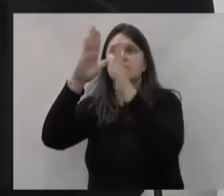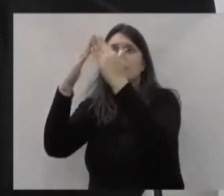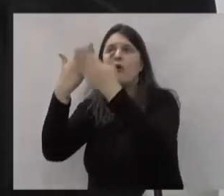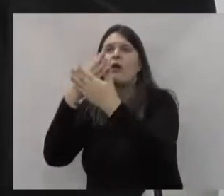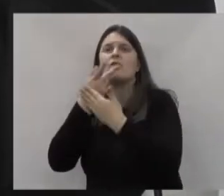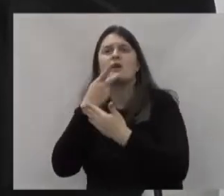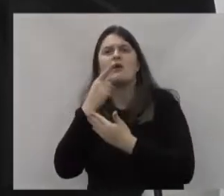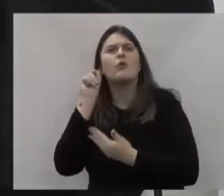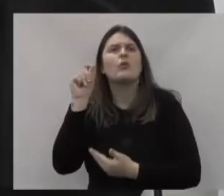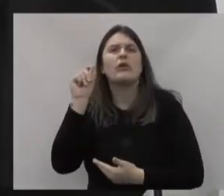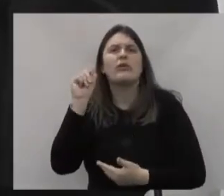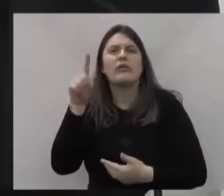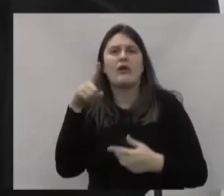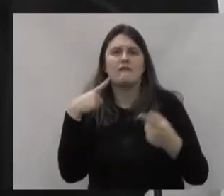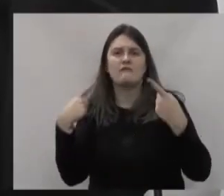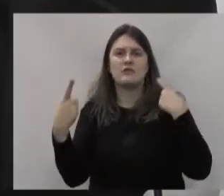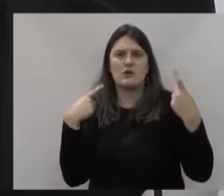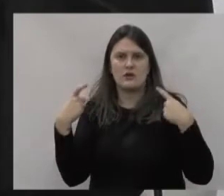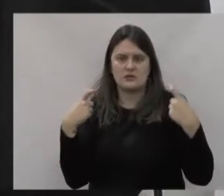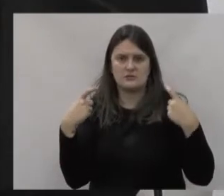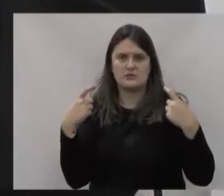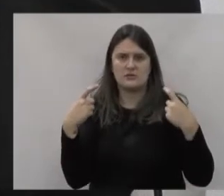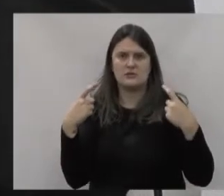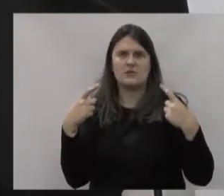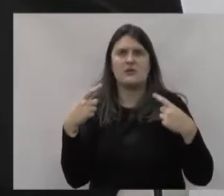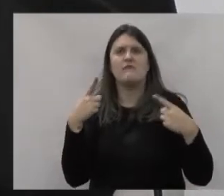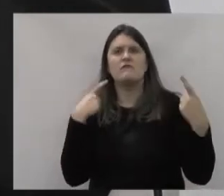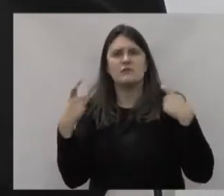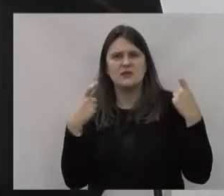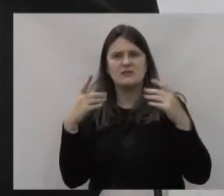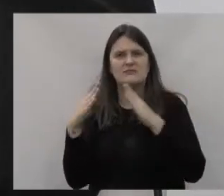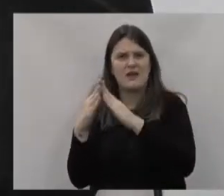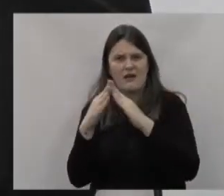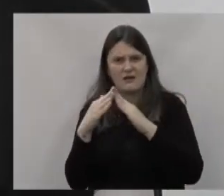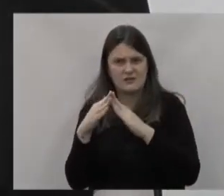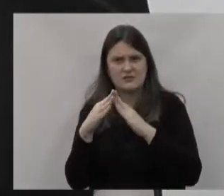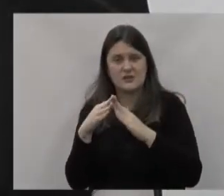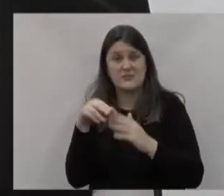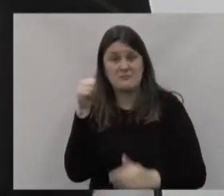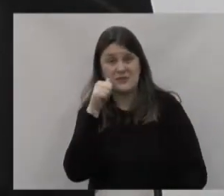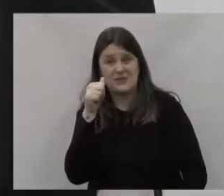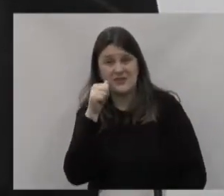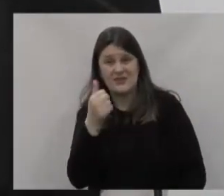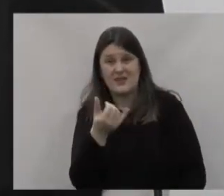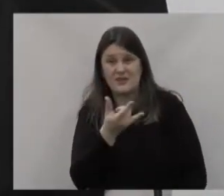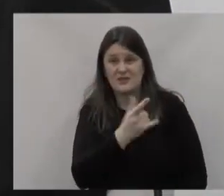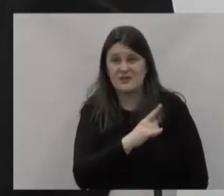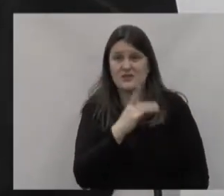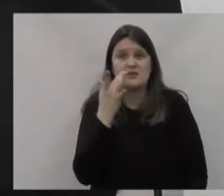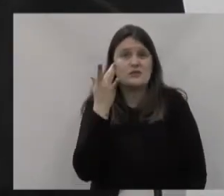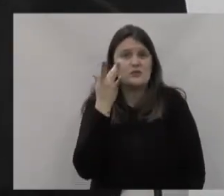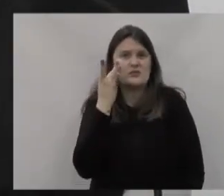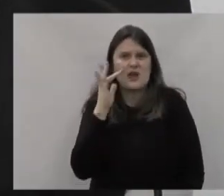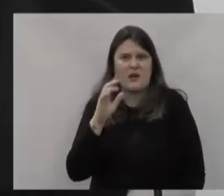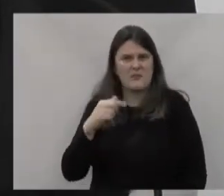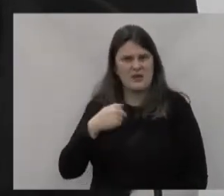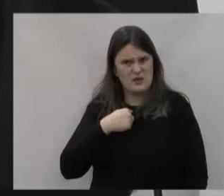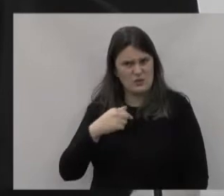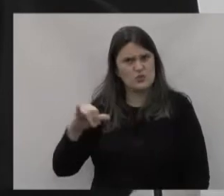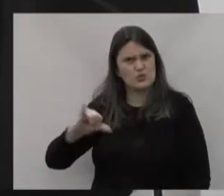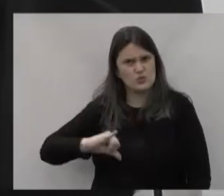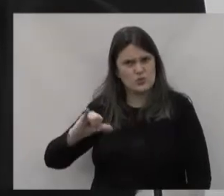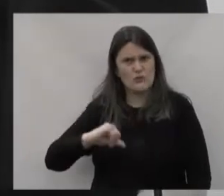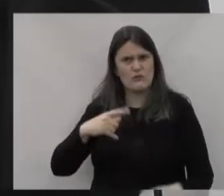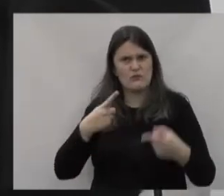que era violência e também sobre violência doméstica. E assustem vocês, as adolescentes não sabiam que elas sofriam